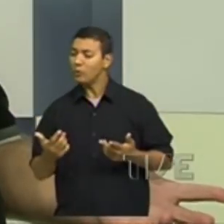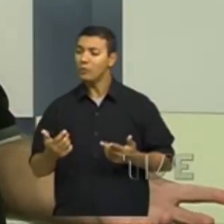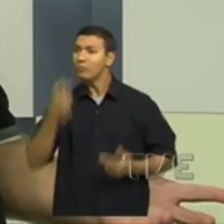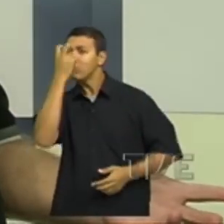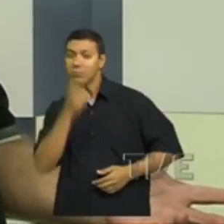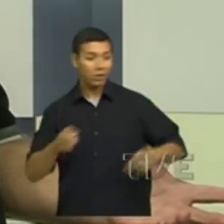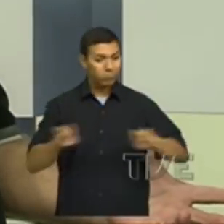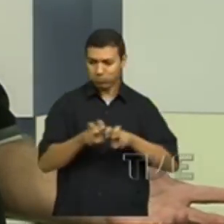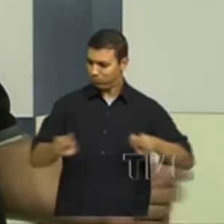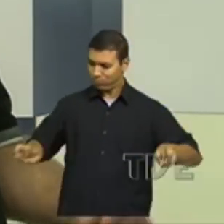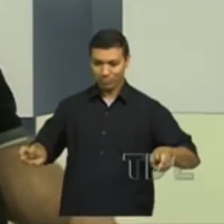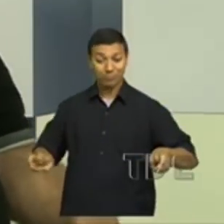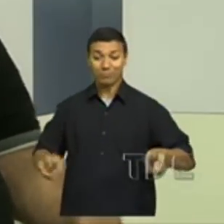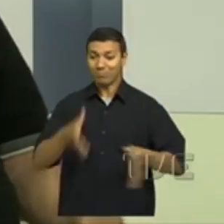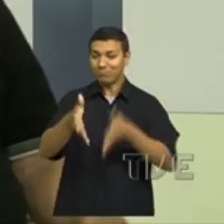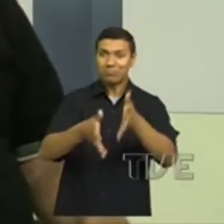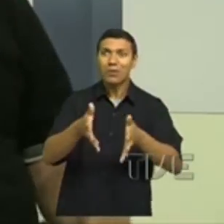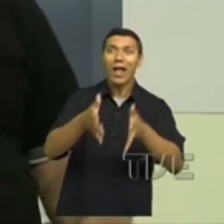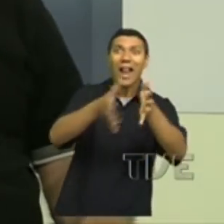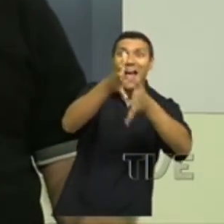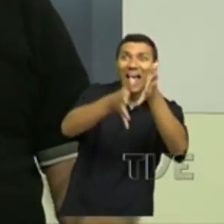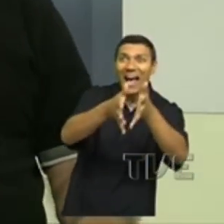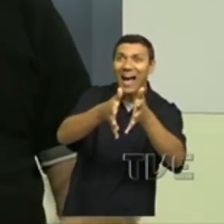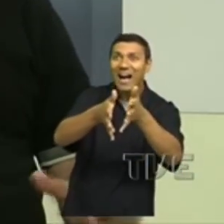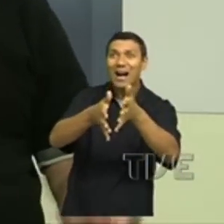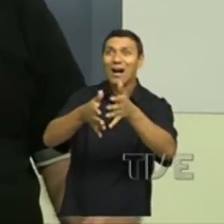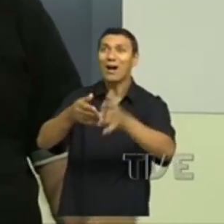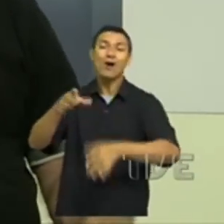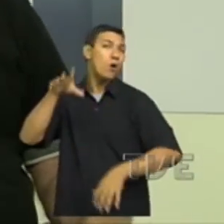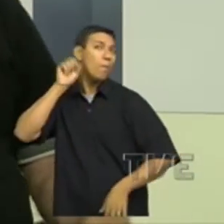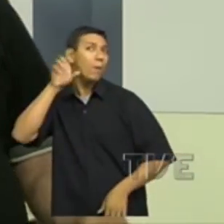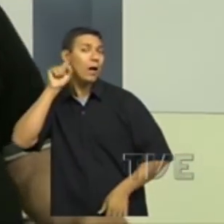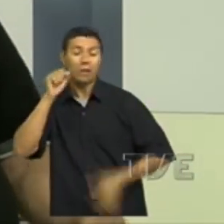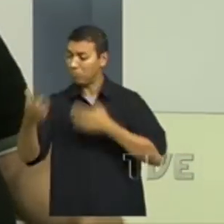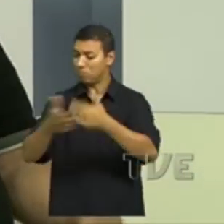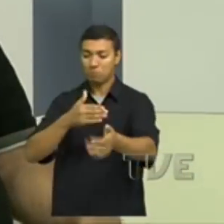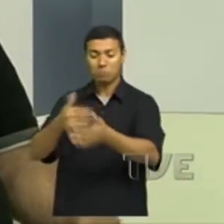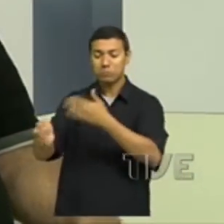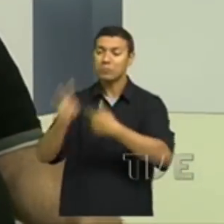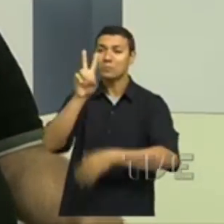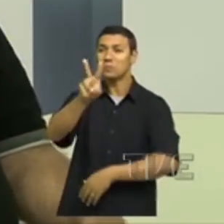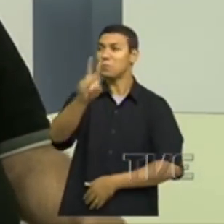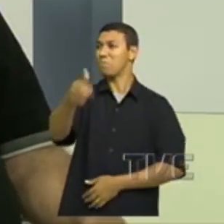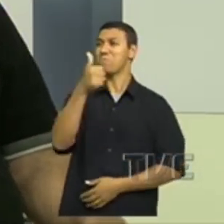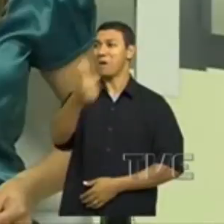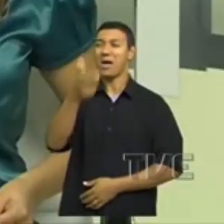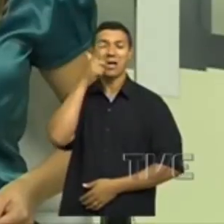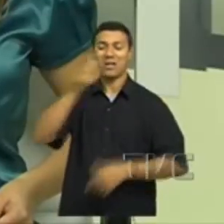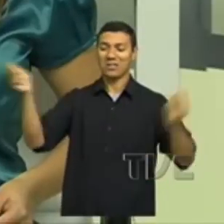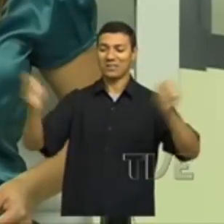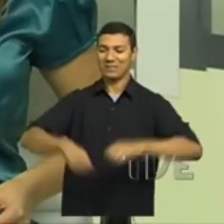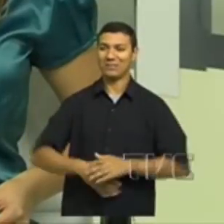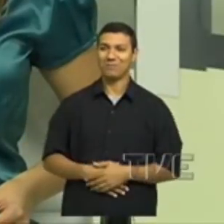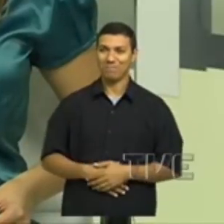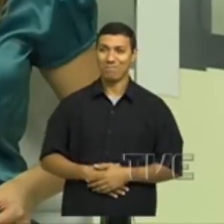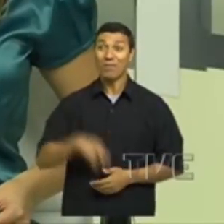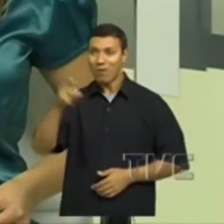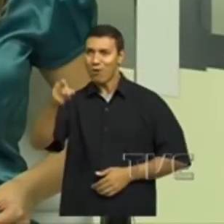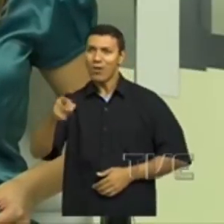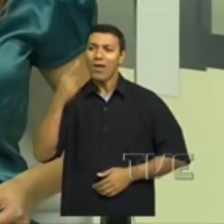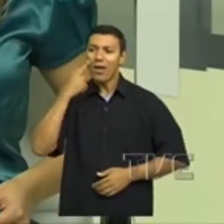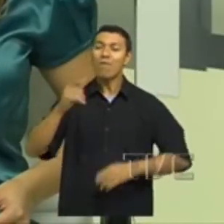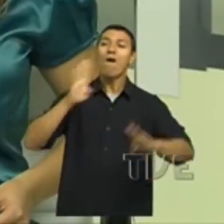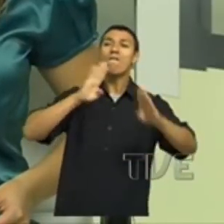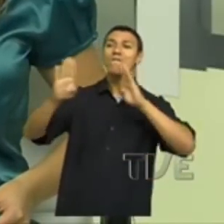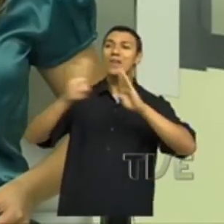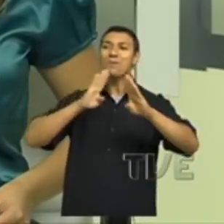é o inovador do projeto, do festival. Vocês, inclusive, estão com uma campanha bem forte no Facebook, na página